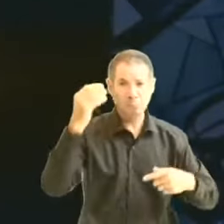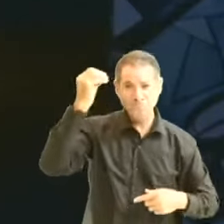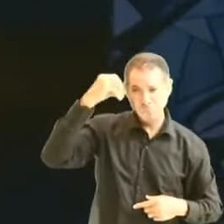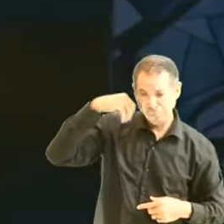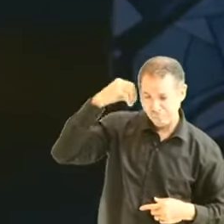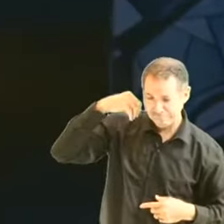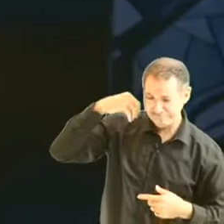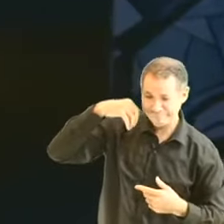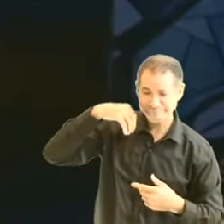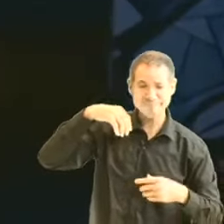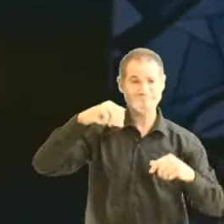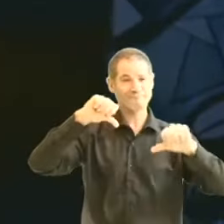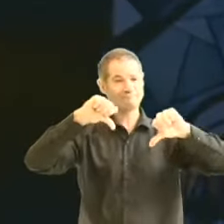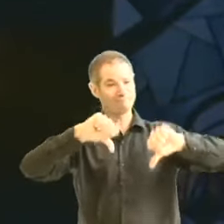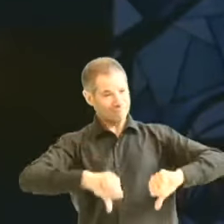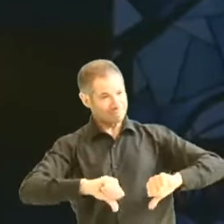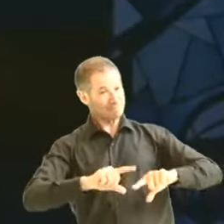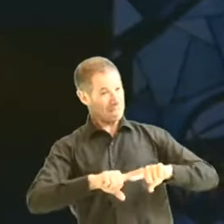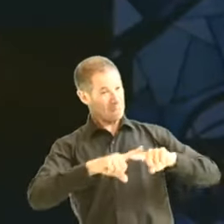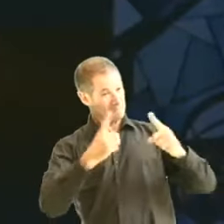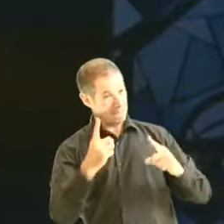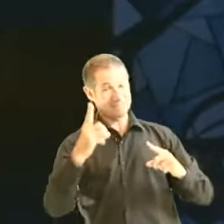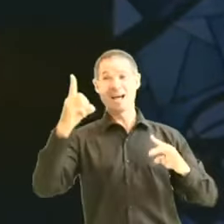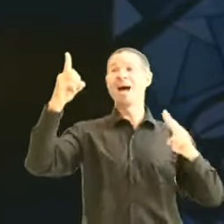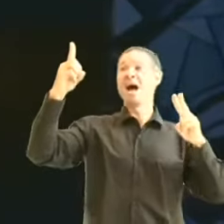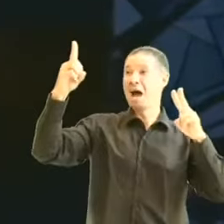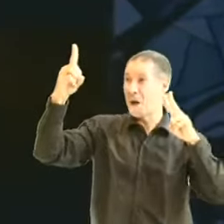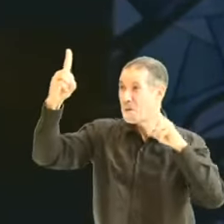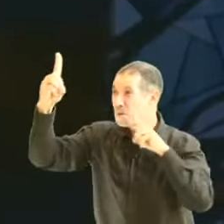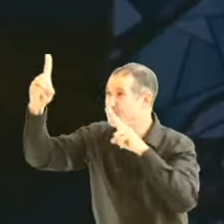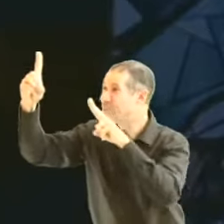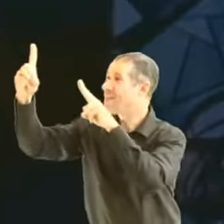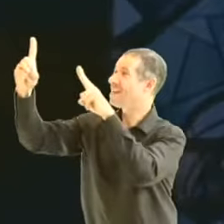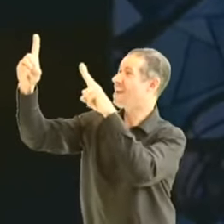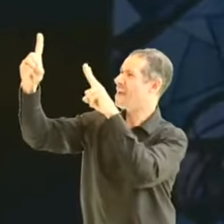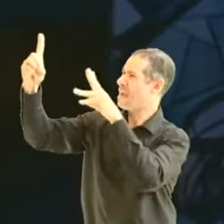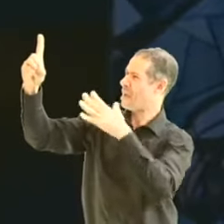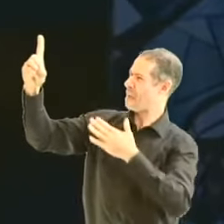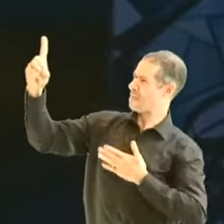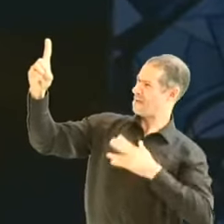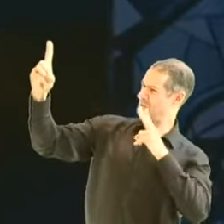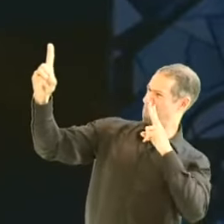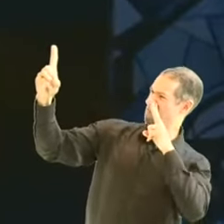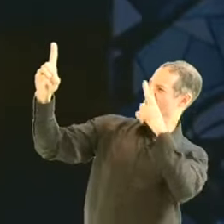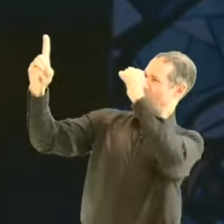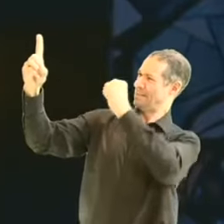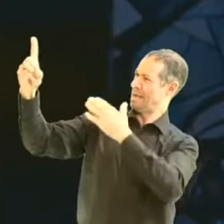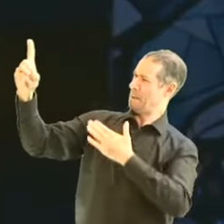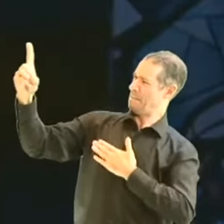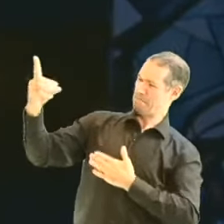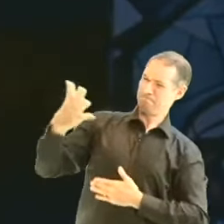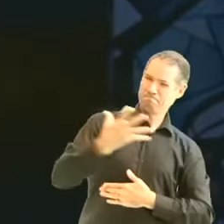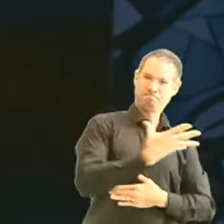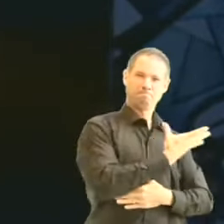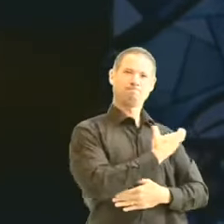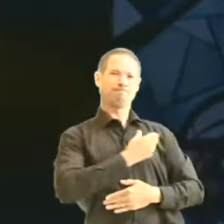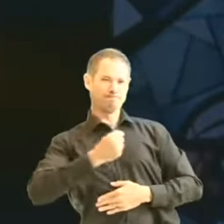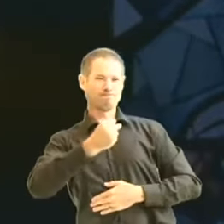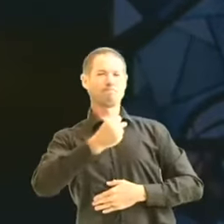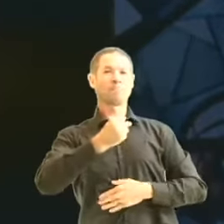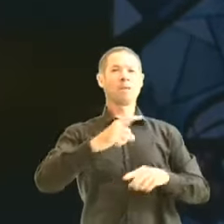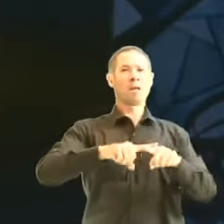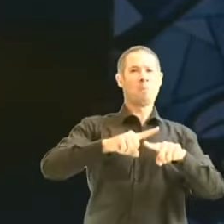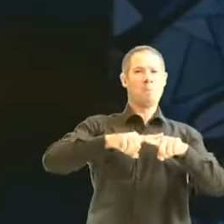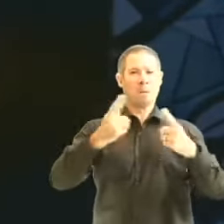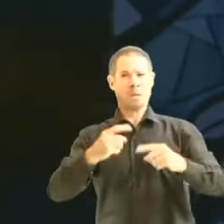desfalecer. Mas olharei para o Senhor, que é a minha força e a minha salvação.